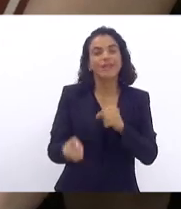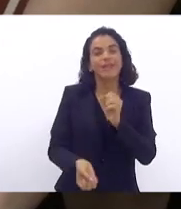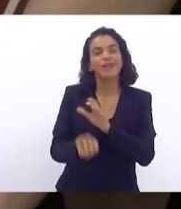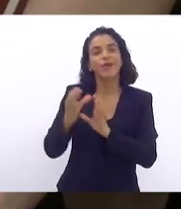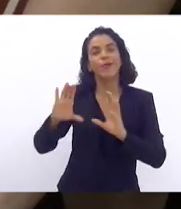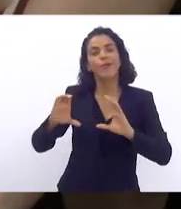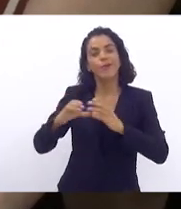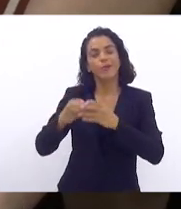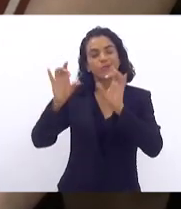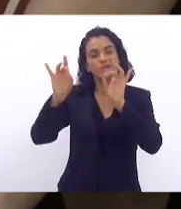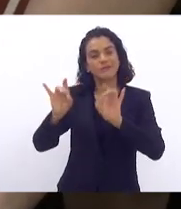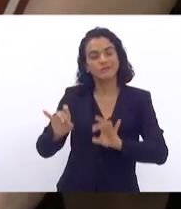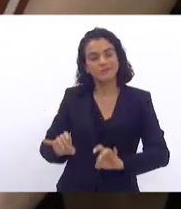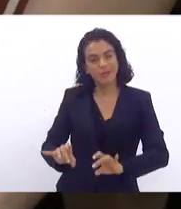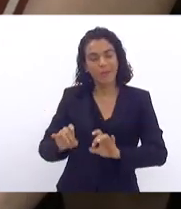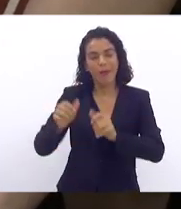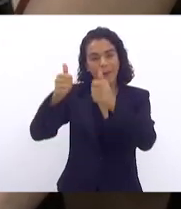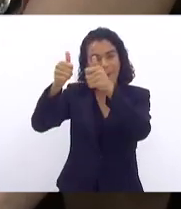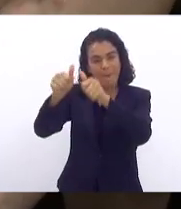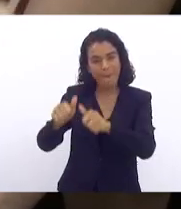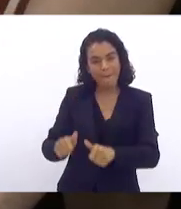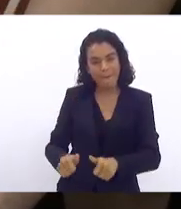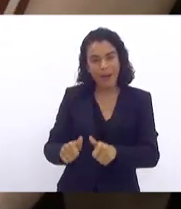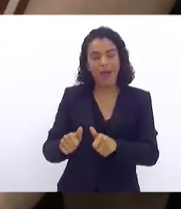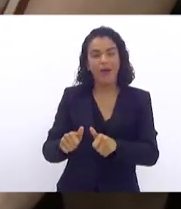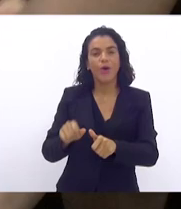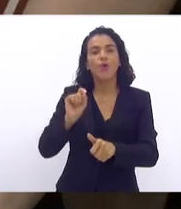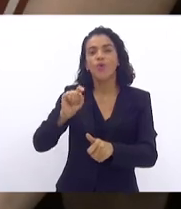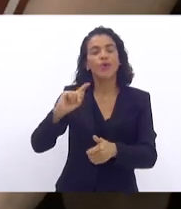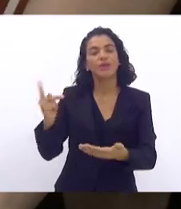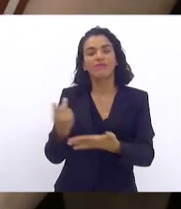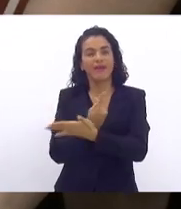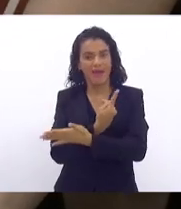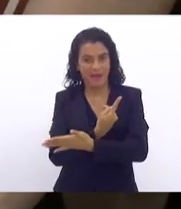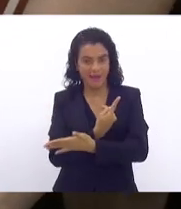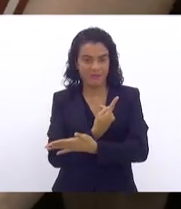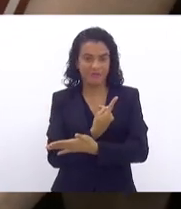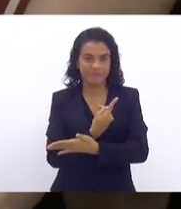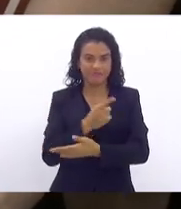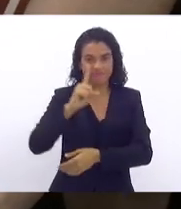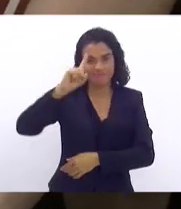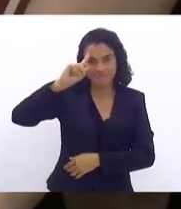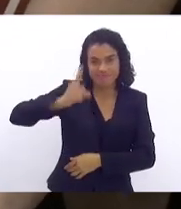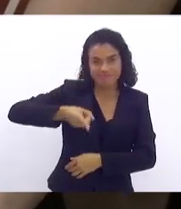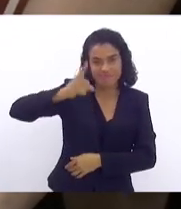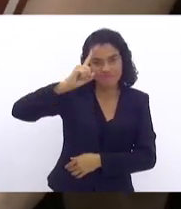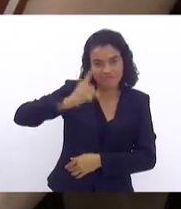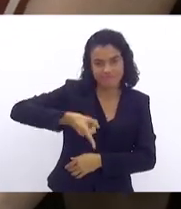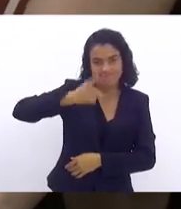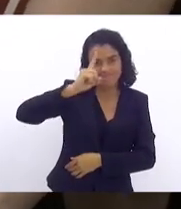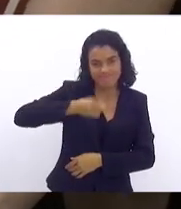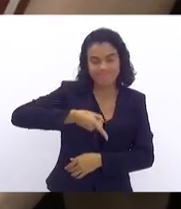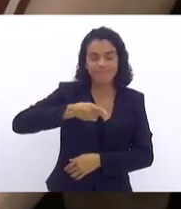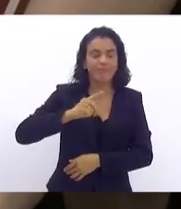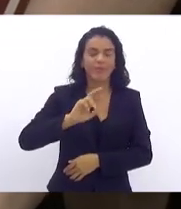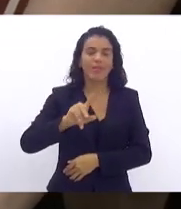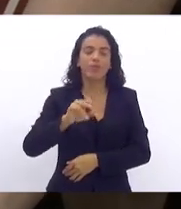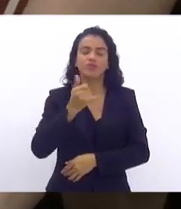grupo especial para analisar o que podia ter errado naquelas delegações,